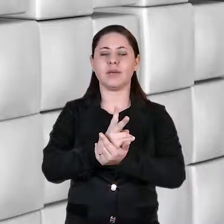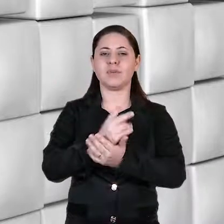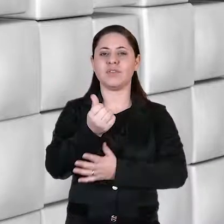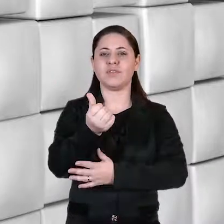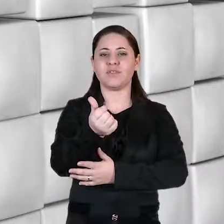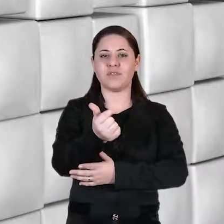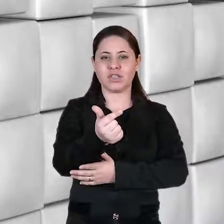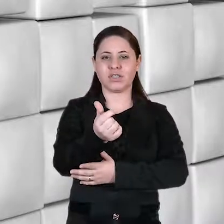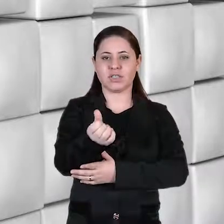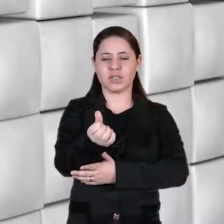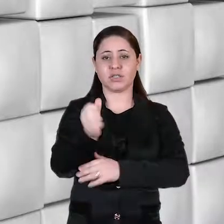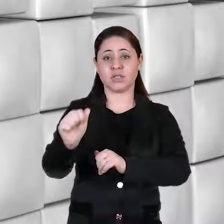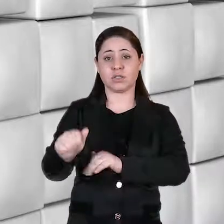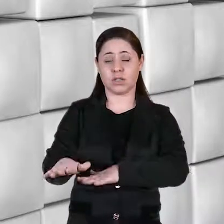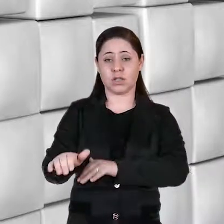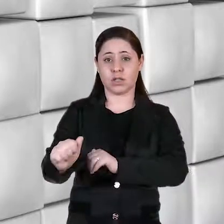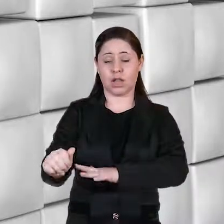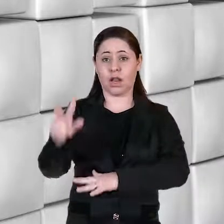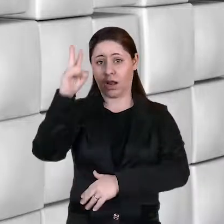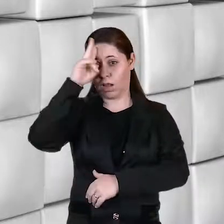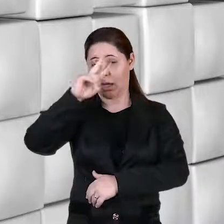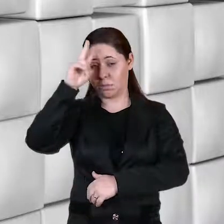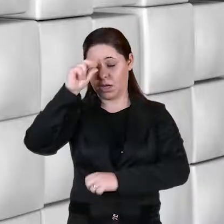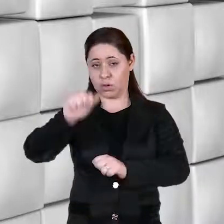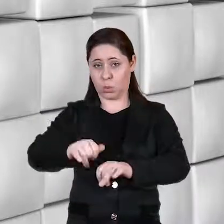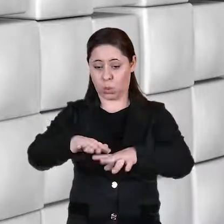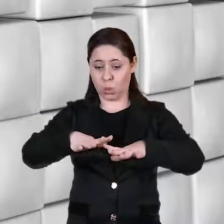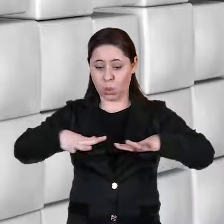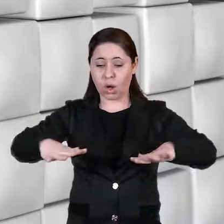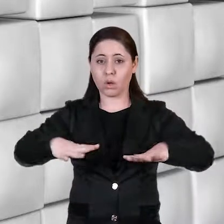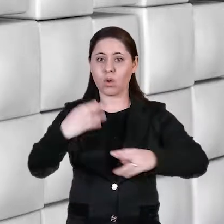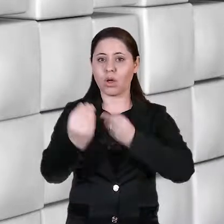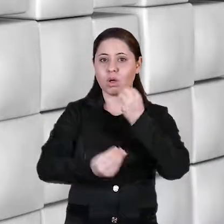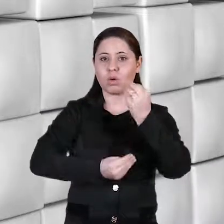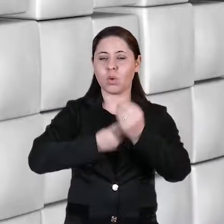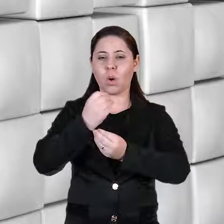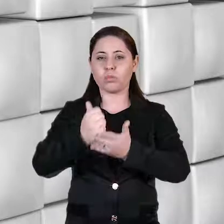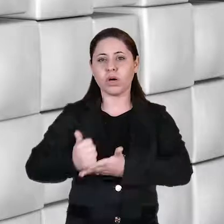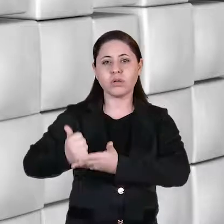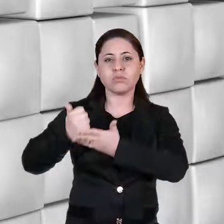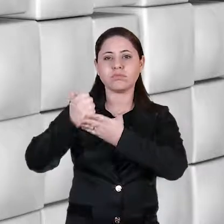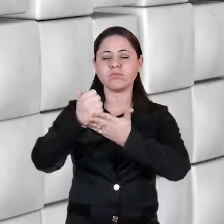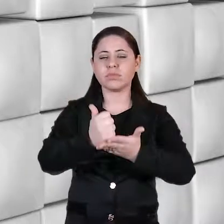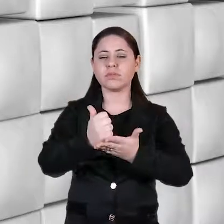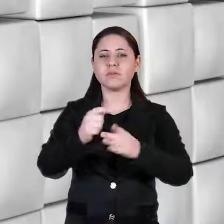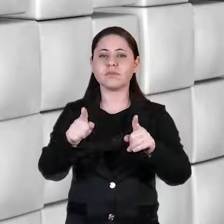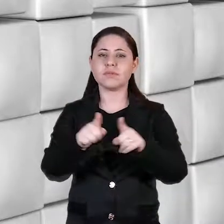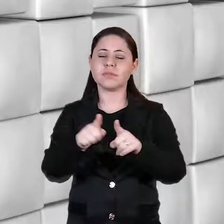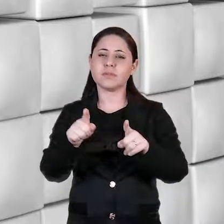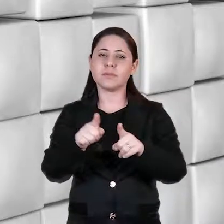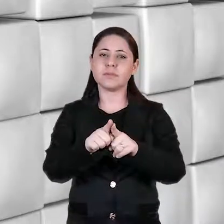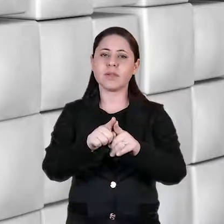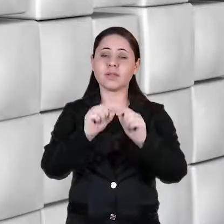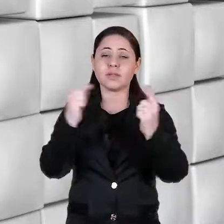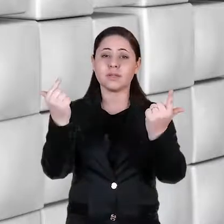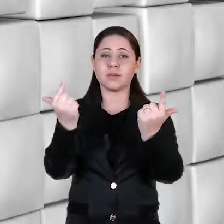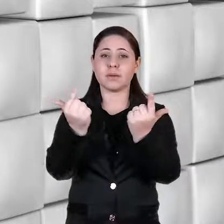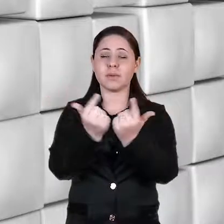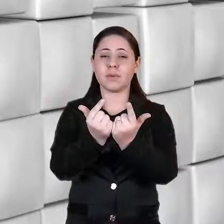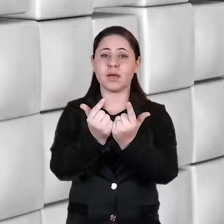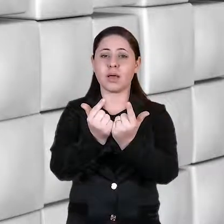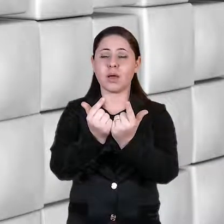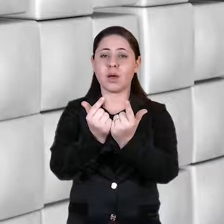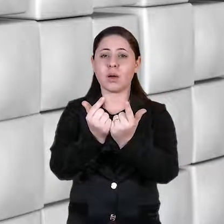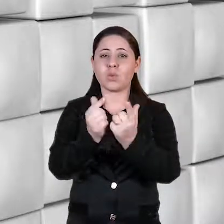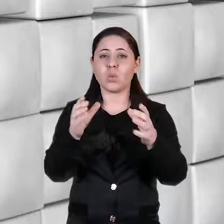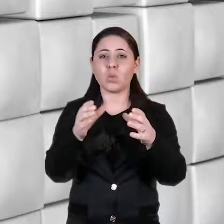sempre em 26 de setembro, foi lembrado no plenário, bem como as contribuições da casa para